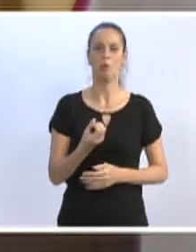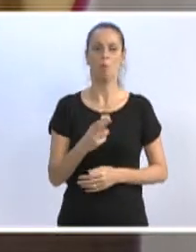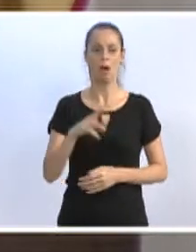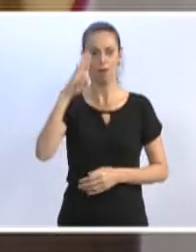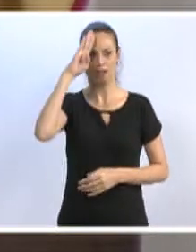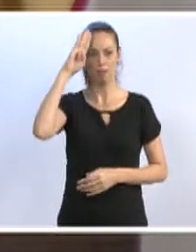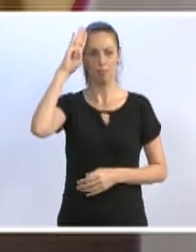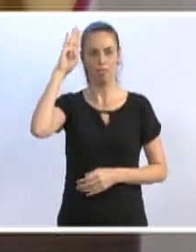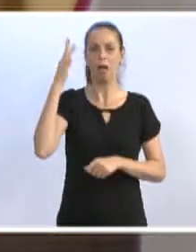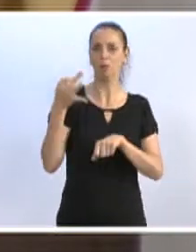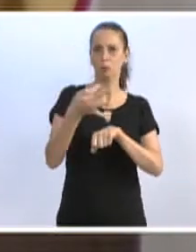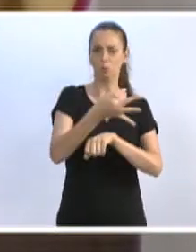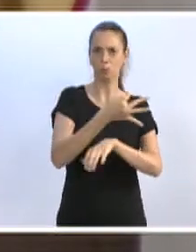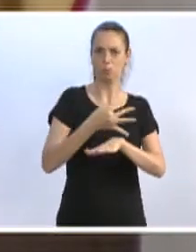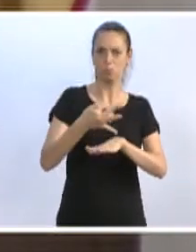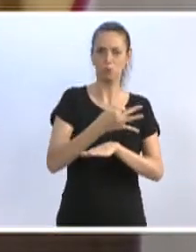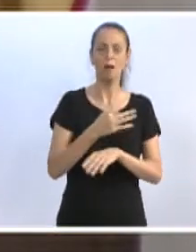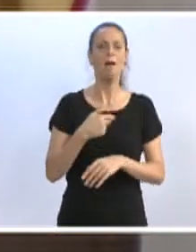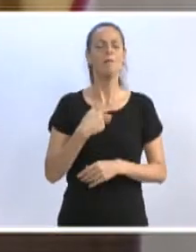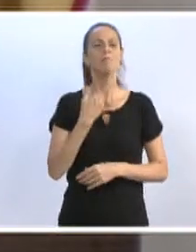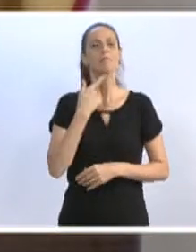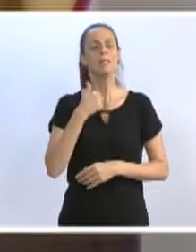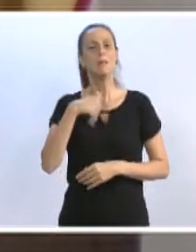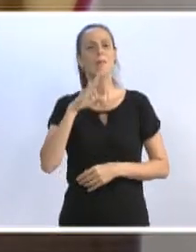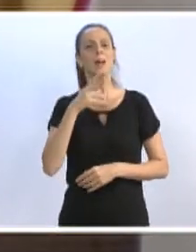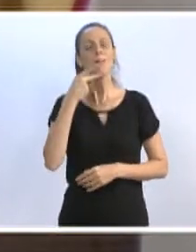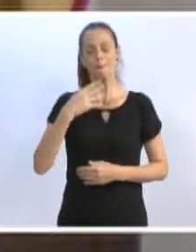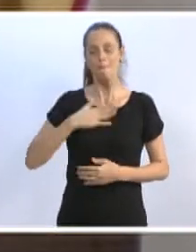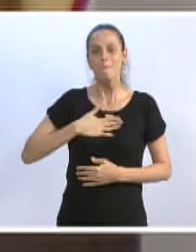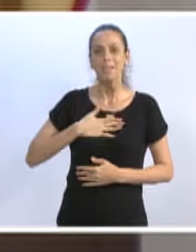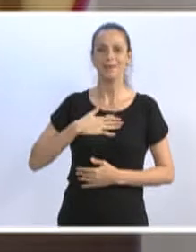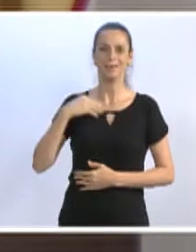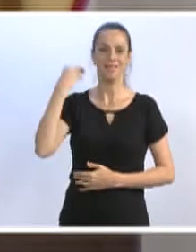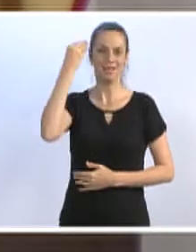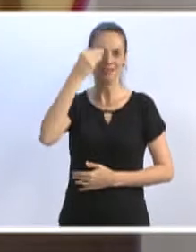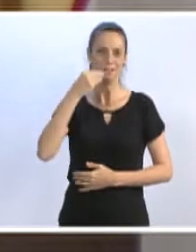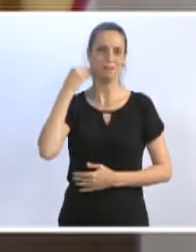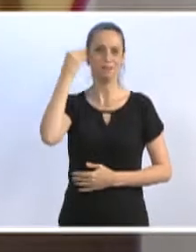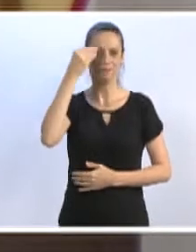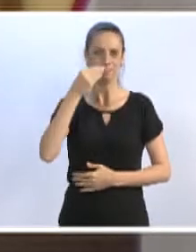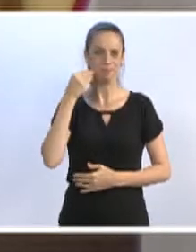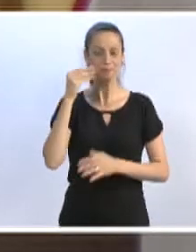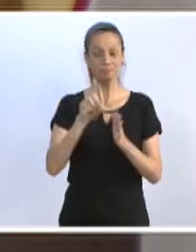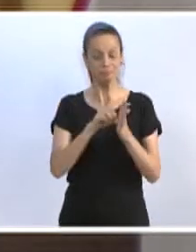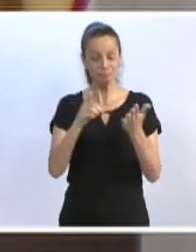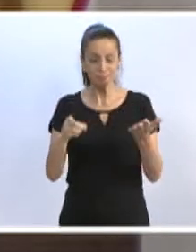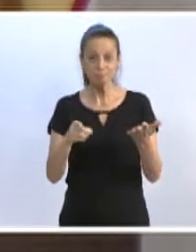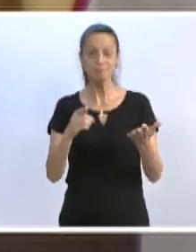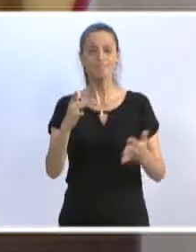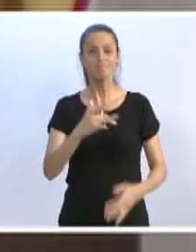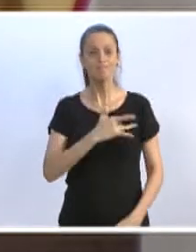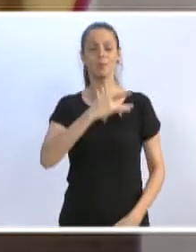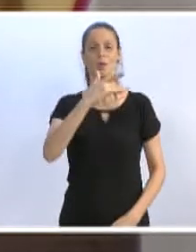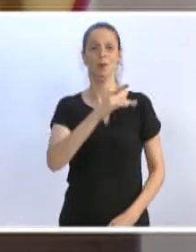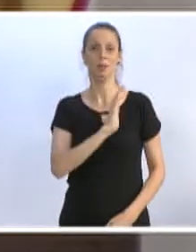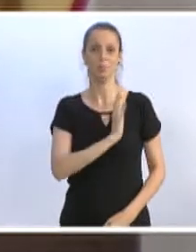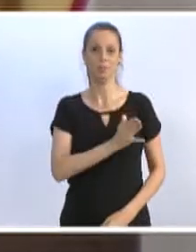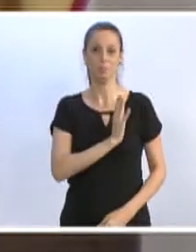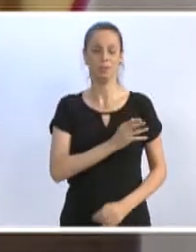gostaria de falar de modo experiencial, para que esta palavra de Deus nos tocasse,